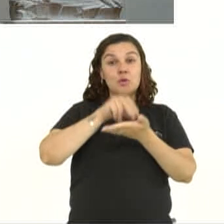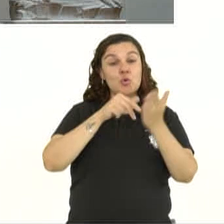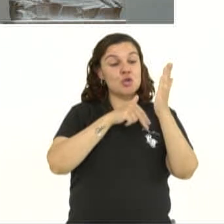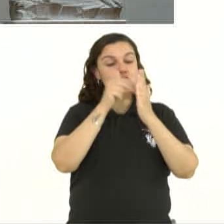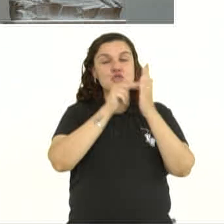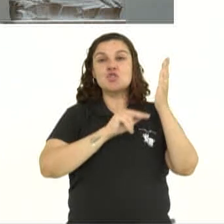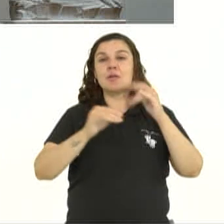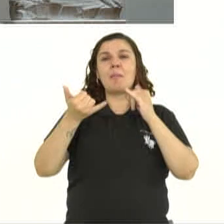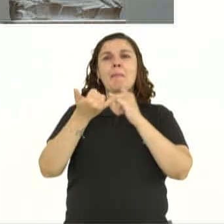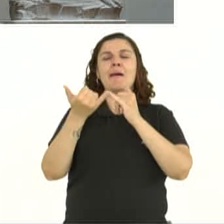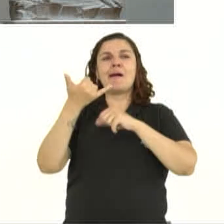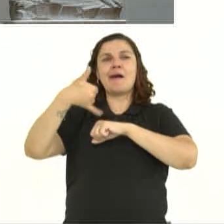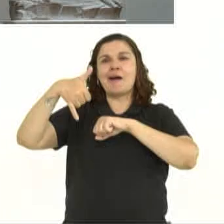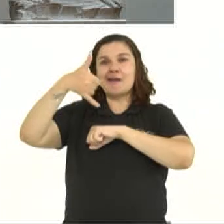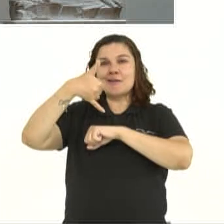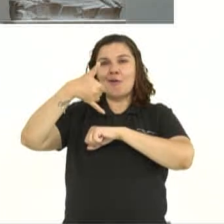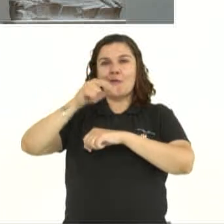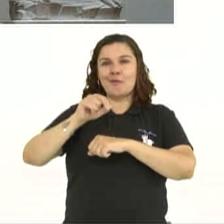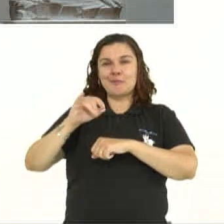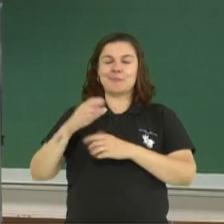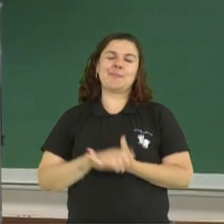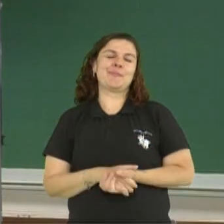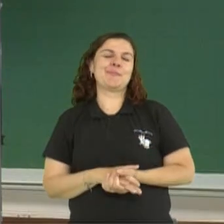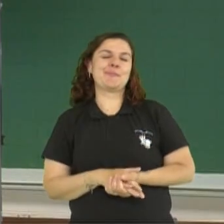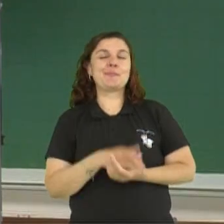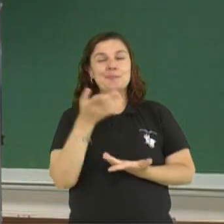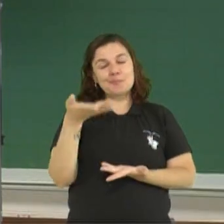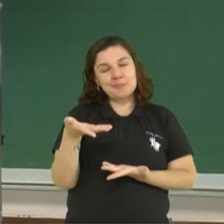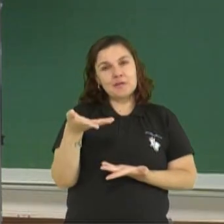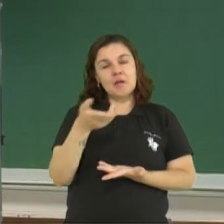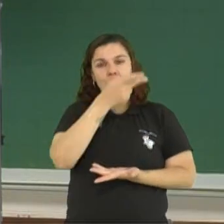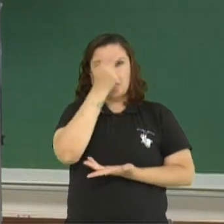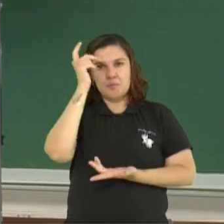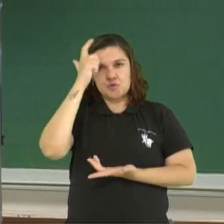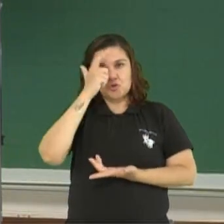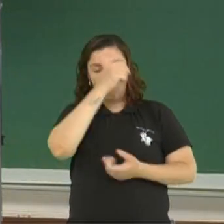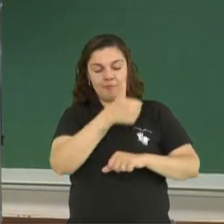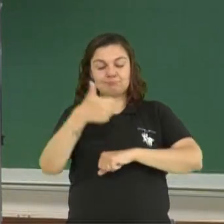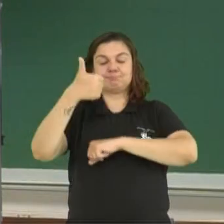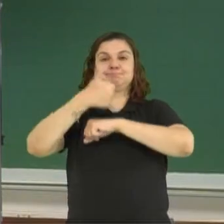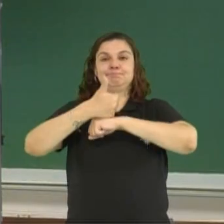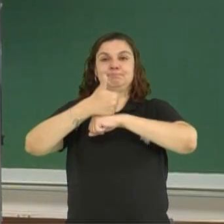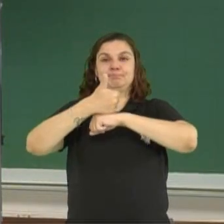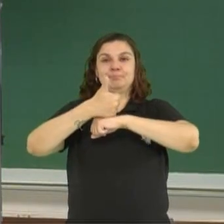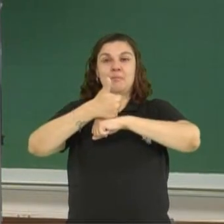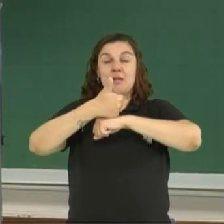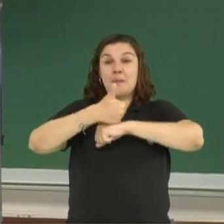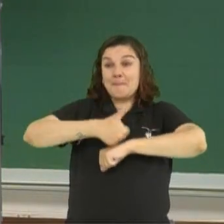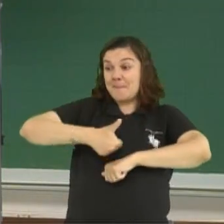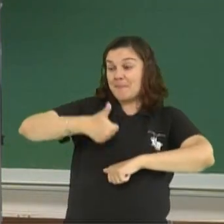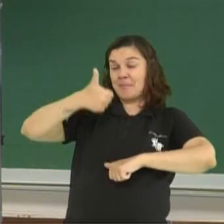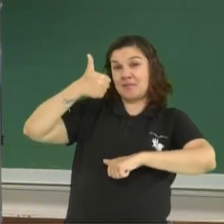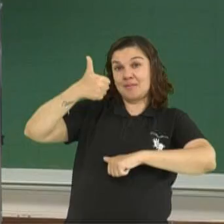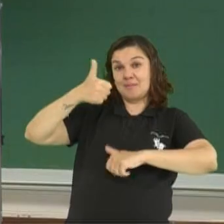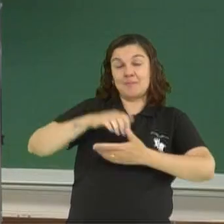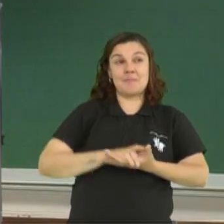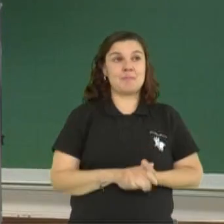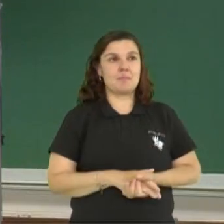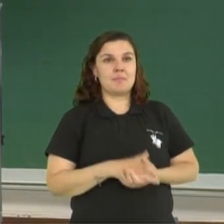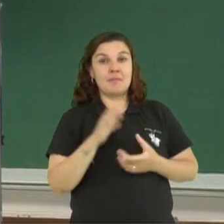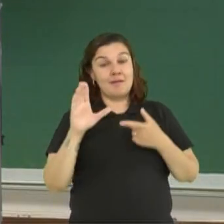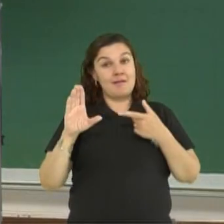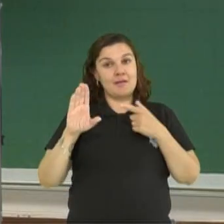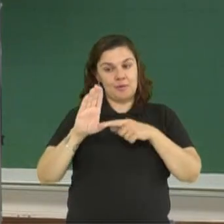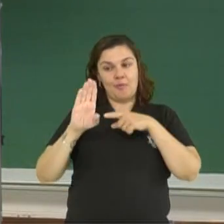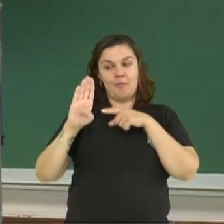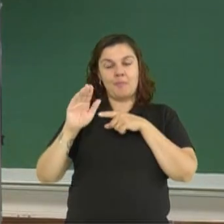gente. O que é interessante é que o homem já se tornou centro nessa época da Idade Moderna, eles estão no centro. O